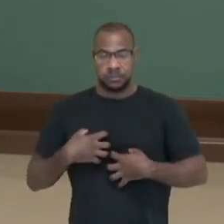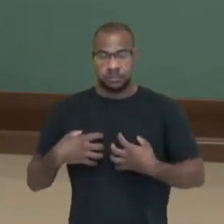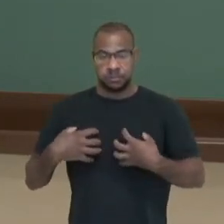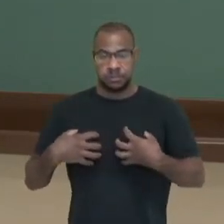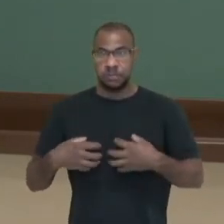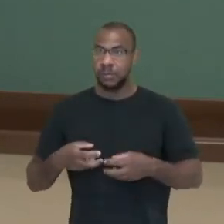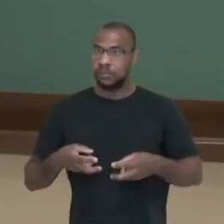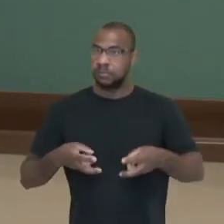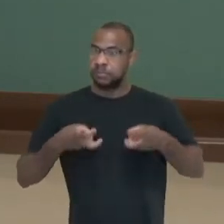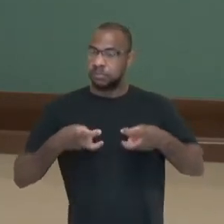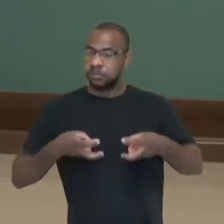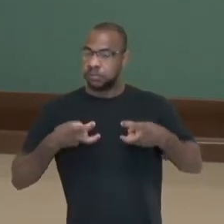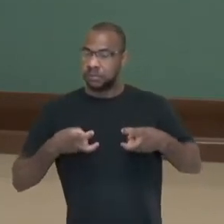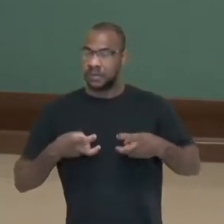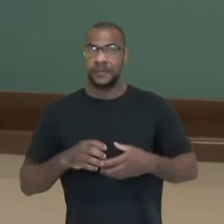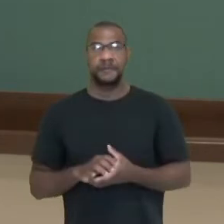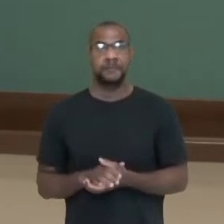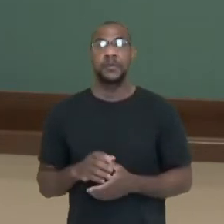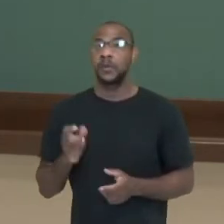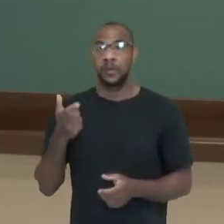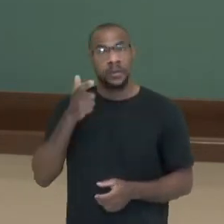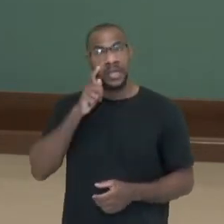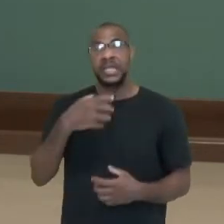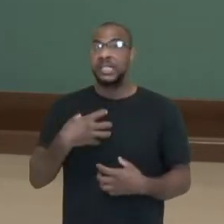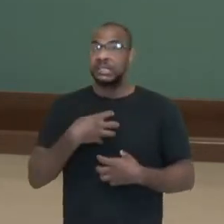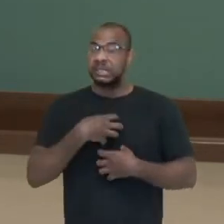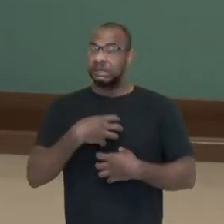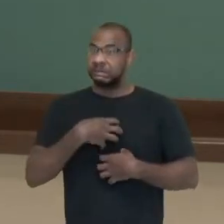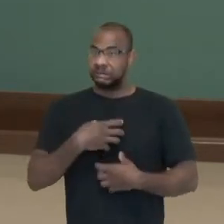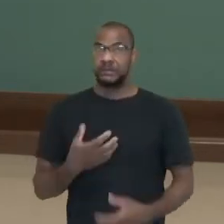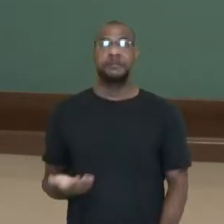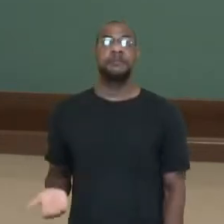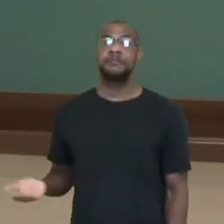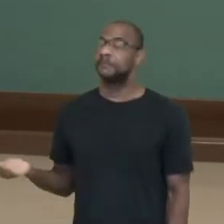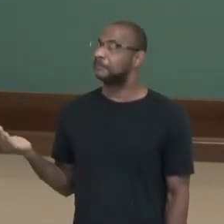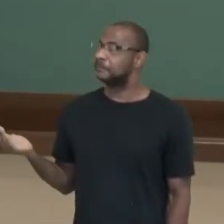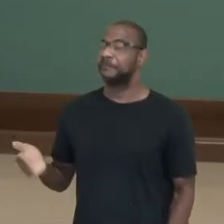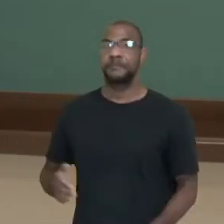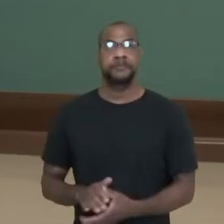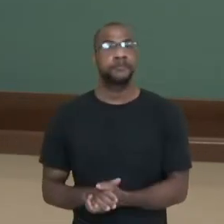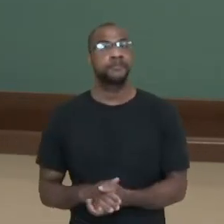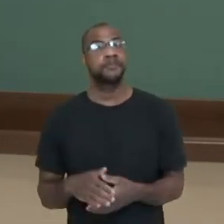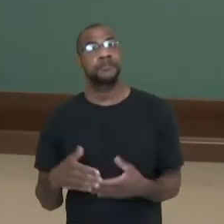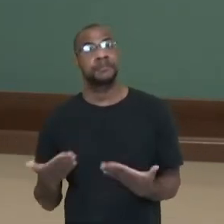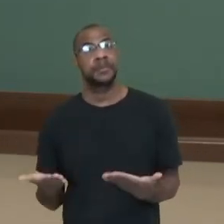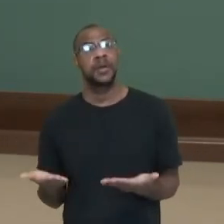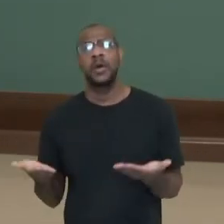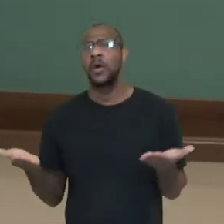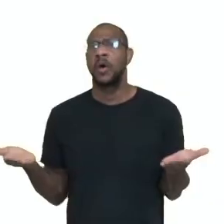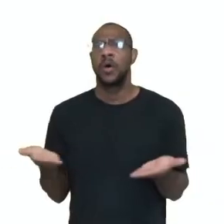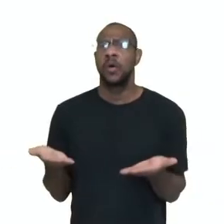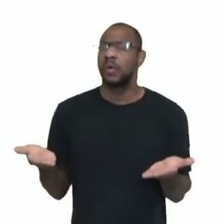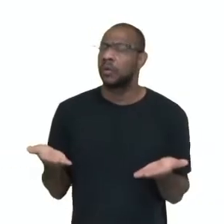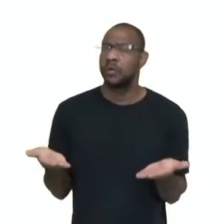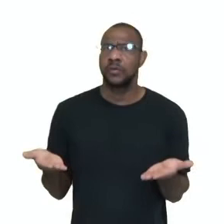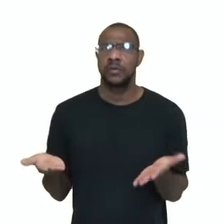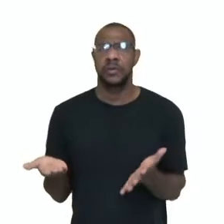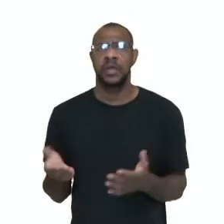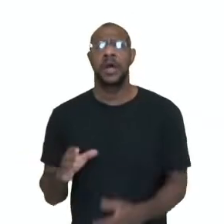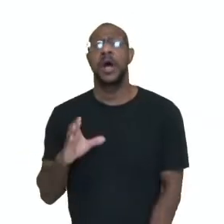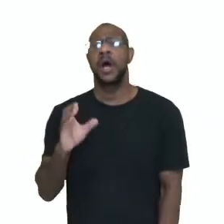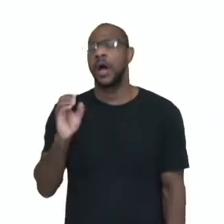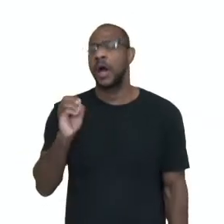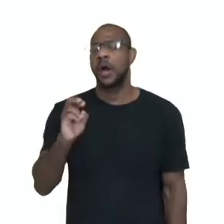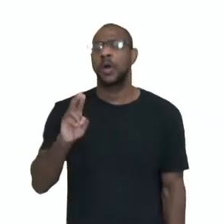consegue interpretar o som. Que bacana isso, né? Muito bacana. Mas hoje então nós vamos falar um pouquinho das cordas, pessoal,